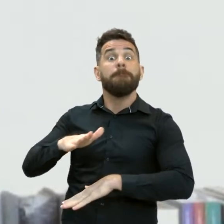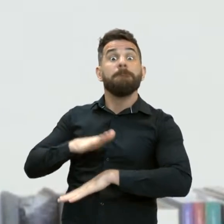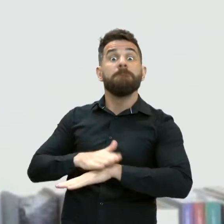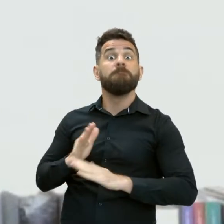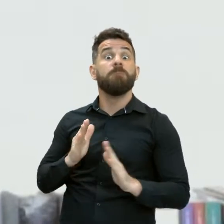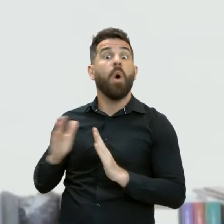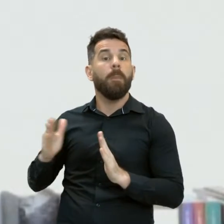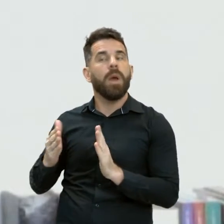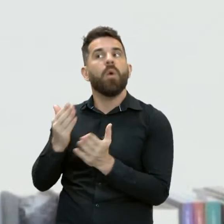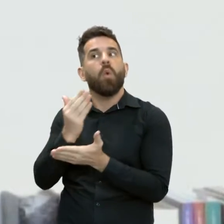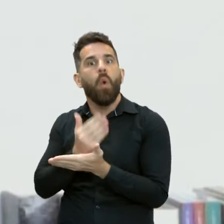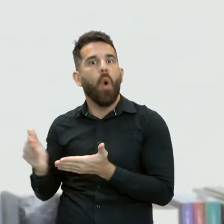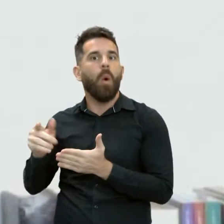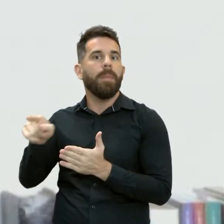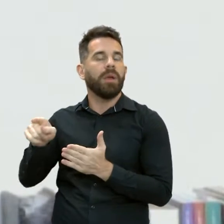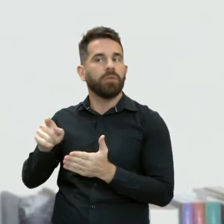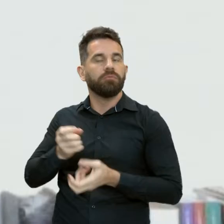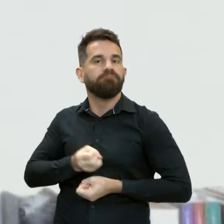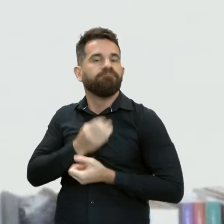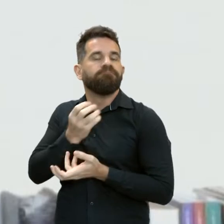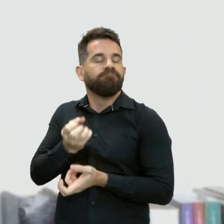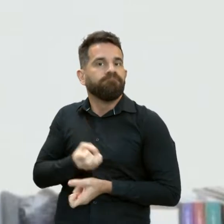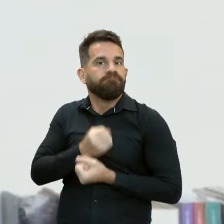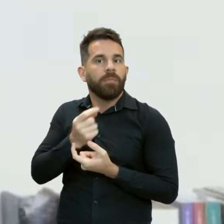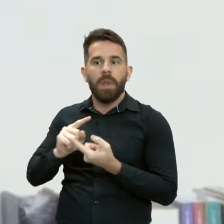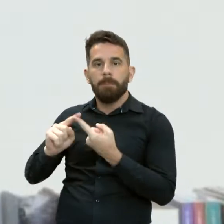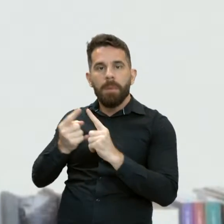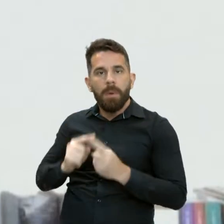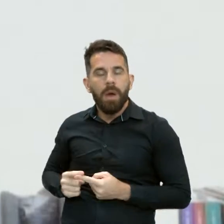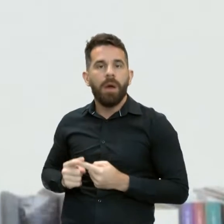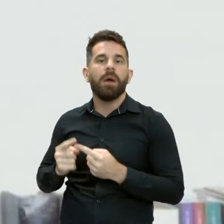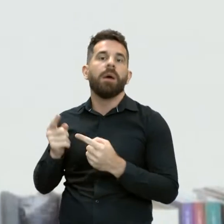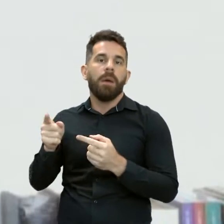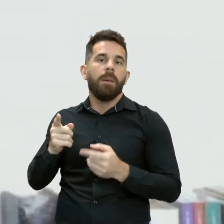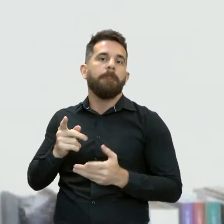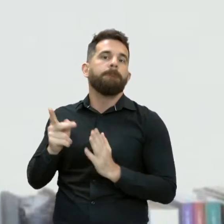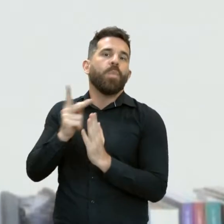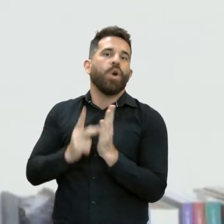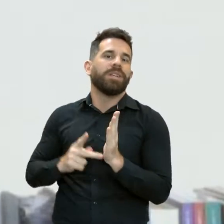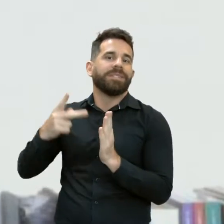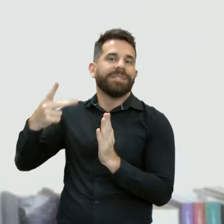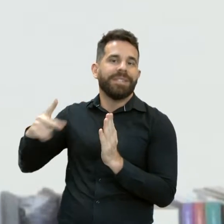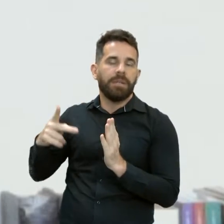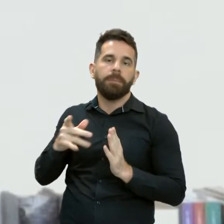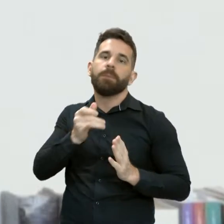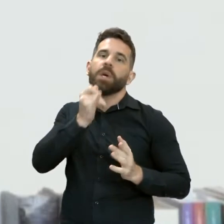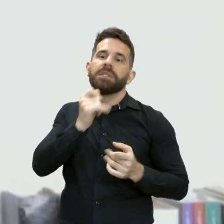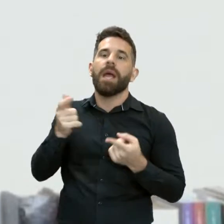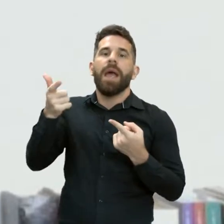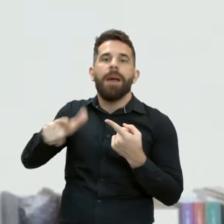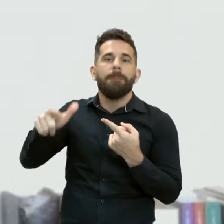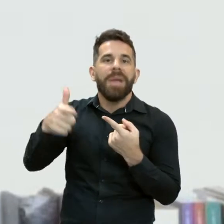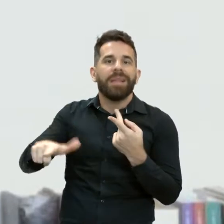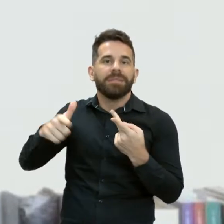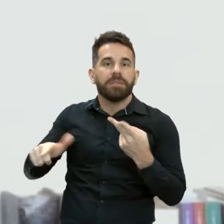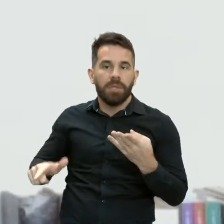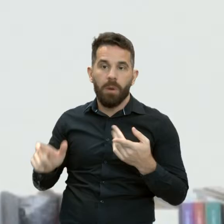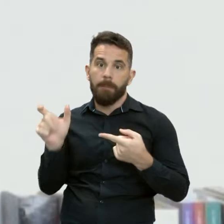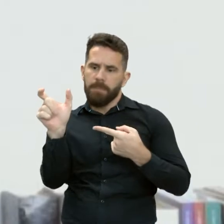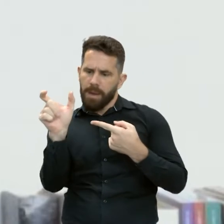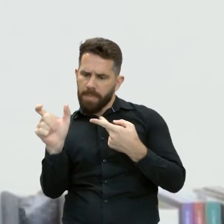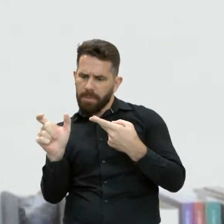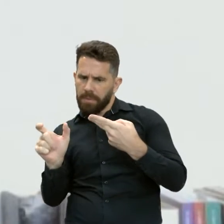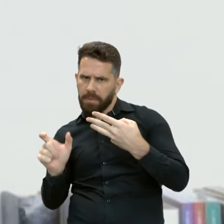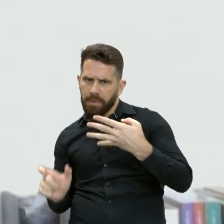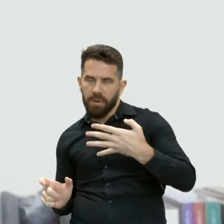do estilo da poesia dela, como a repetição de algumas palavras específicas na